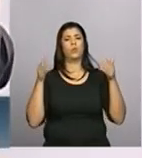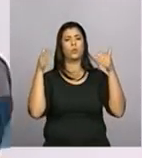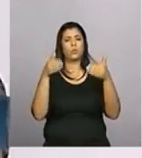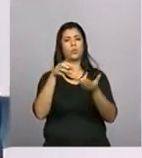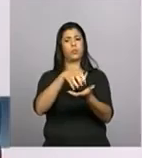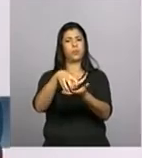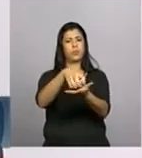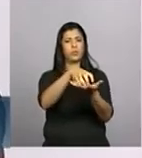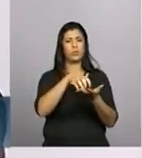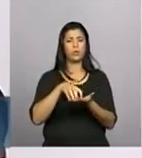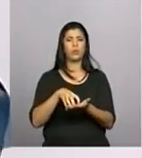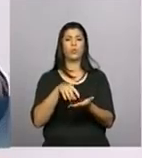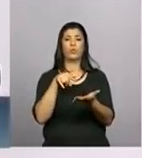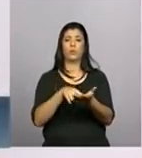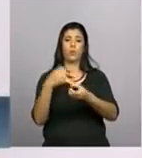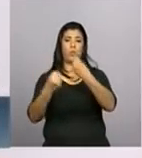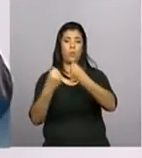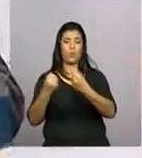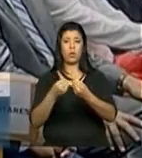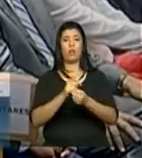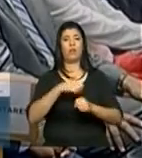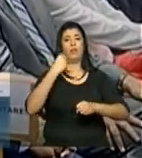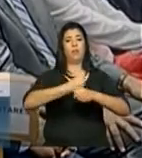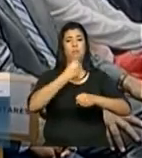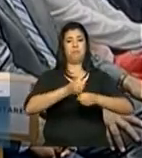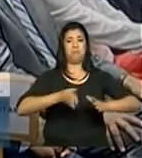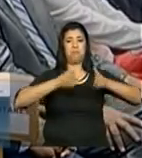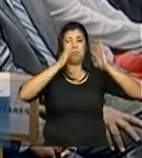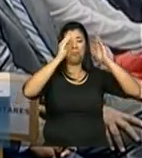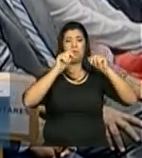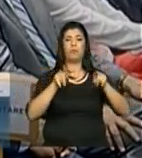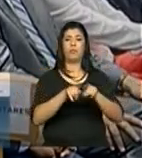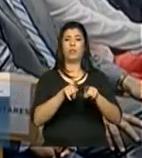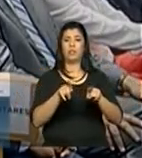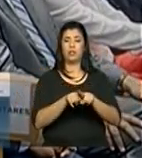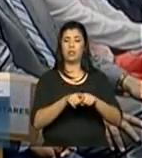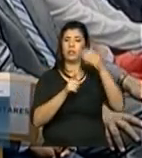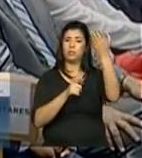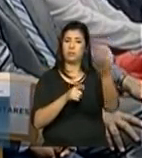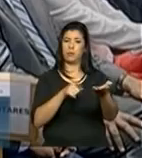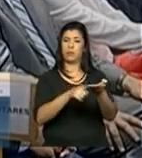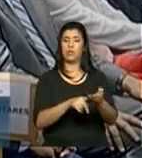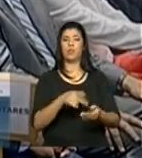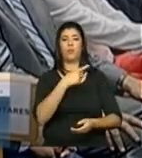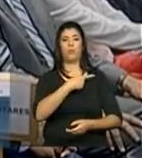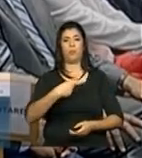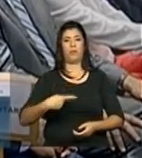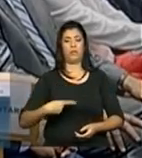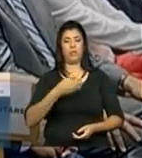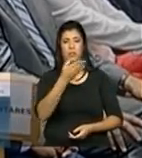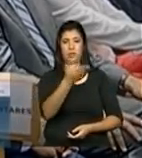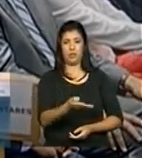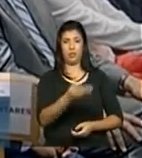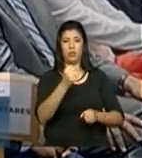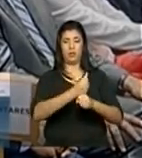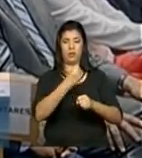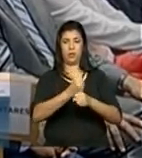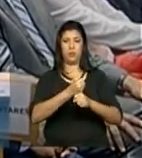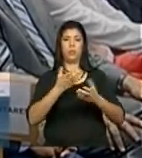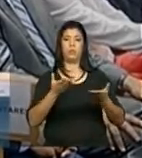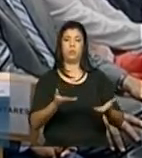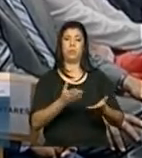do automotivo aqui presente, da construção civil aqui presente, com seu presidente,